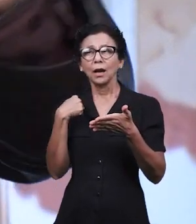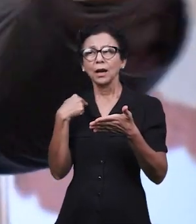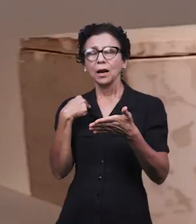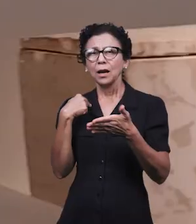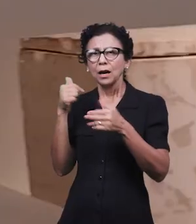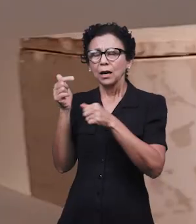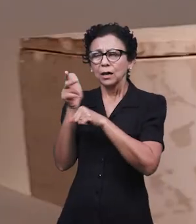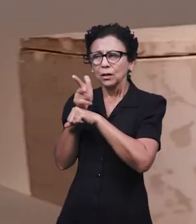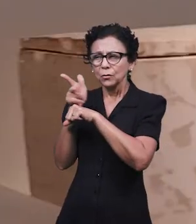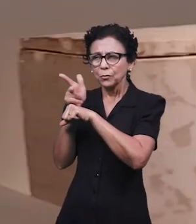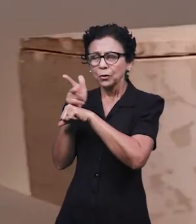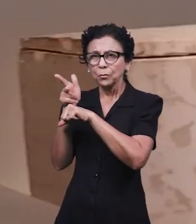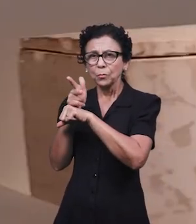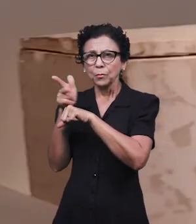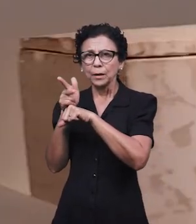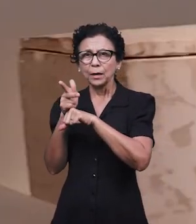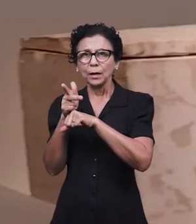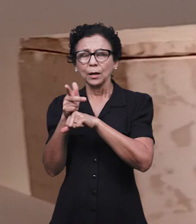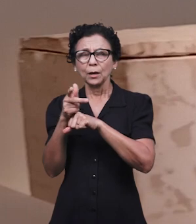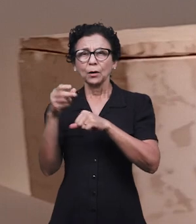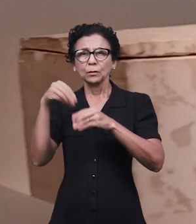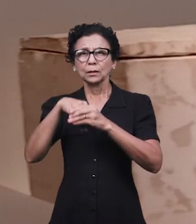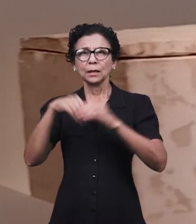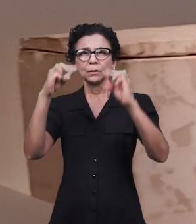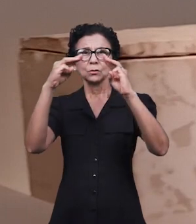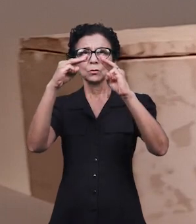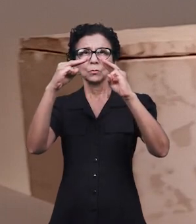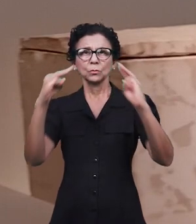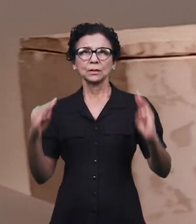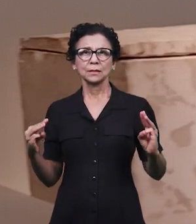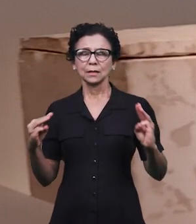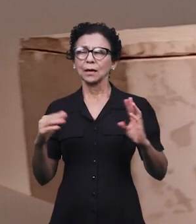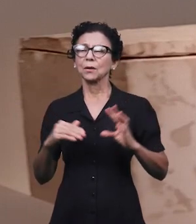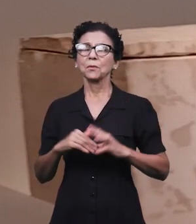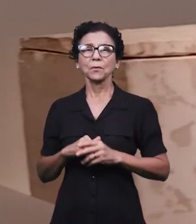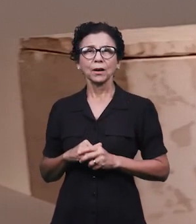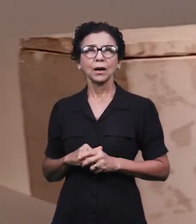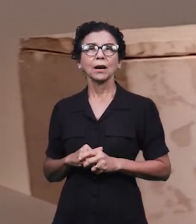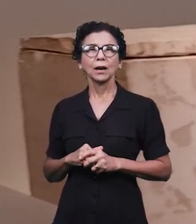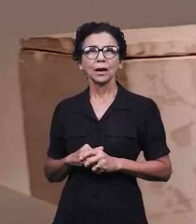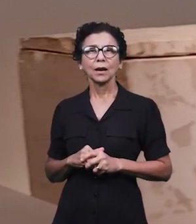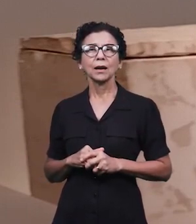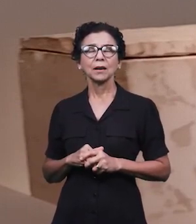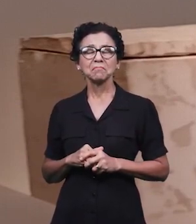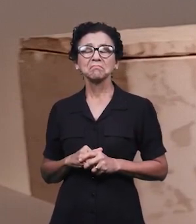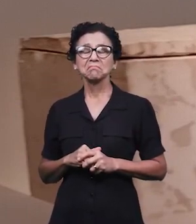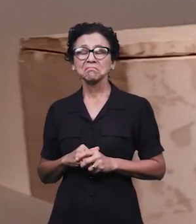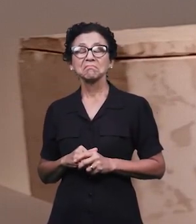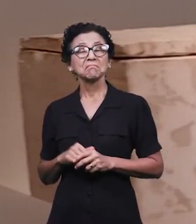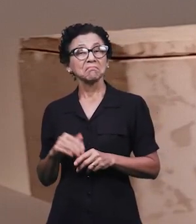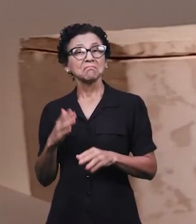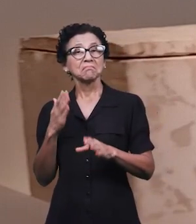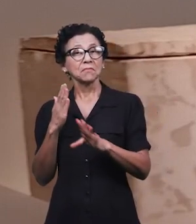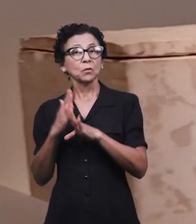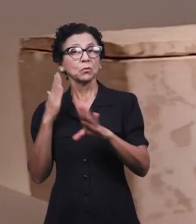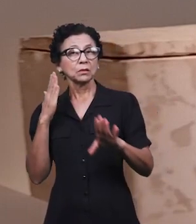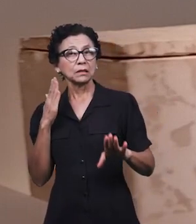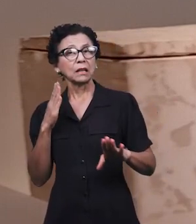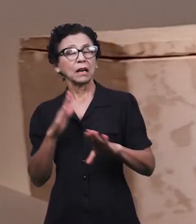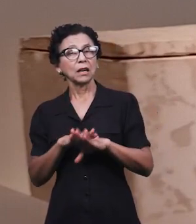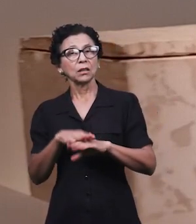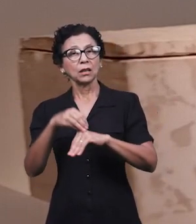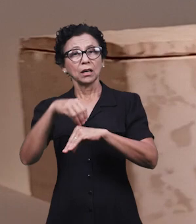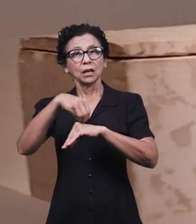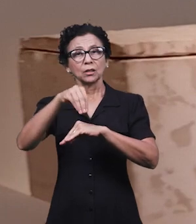cita o imperador da época, nessa pedra aí, cita ali o nome, né, de Pôncio Pilatos